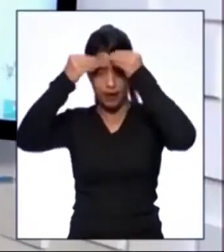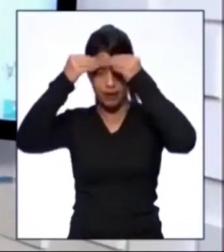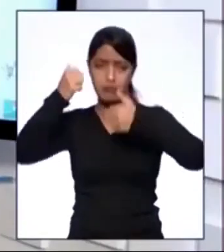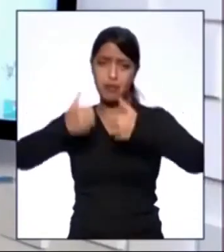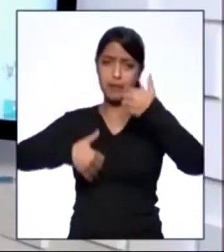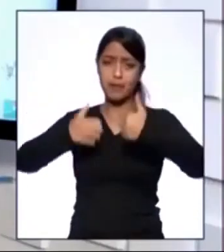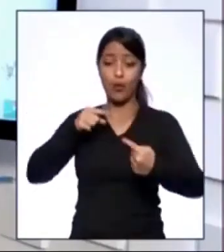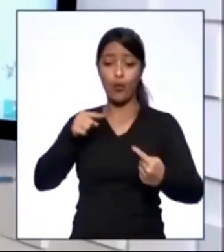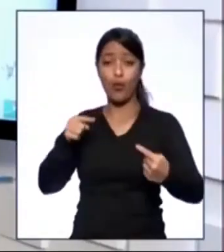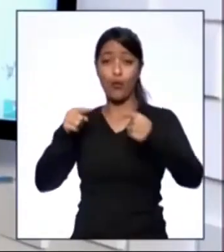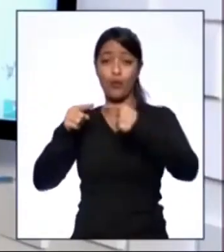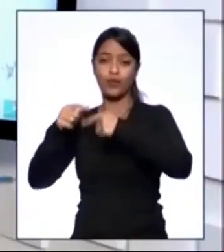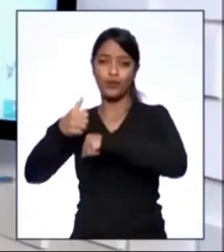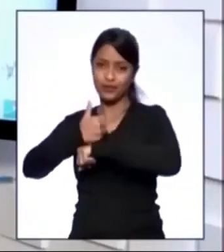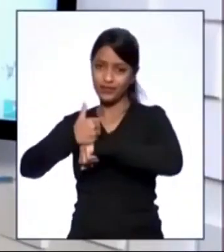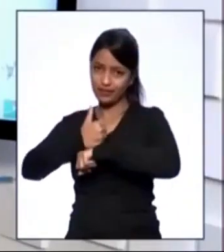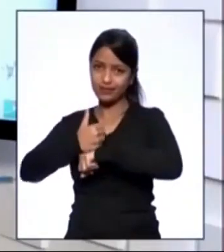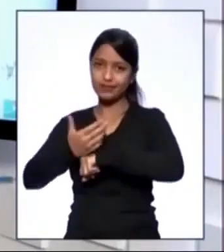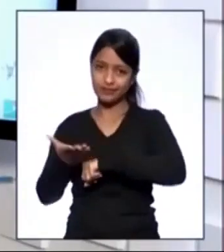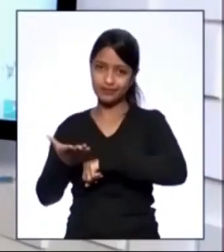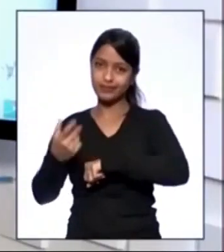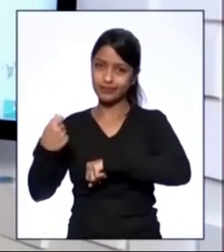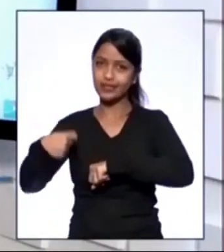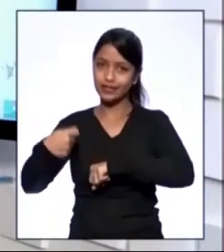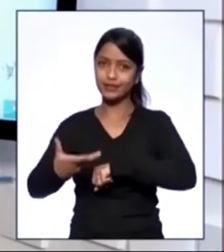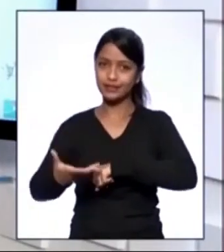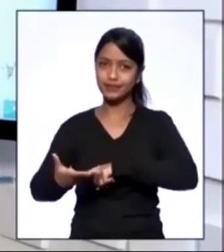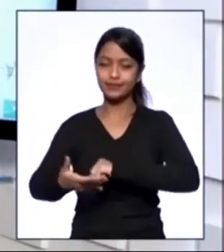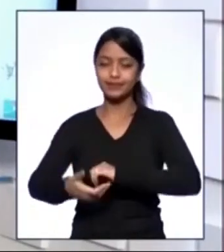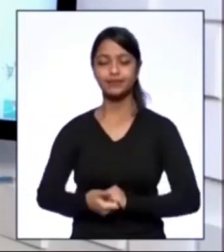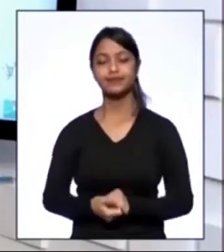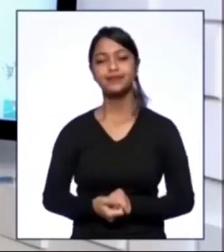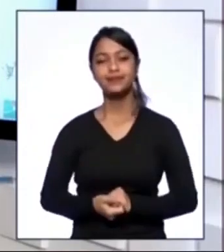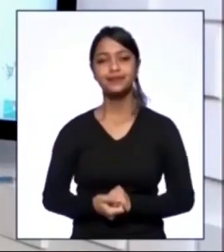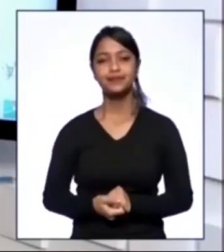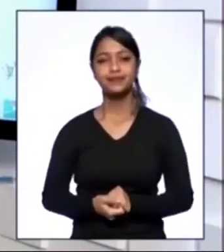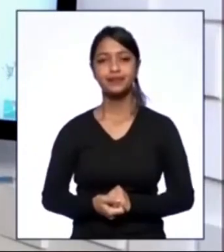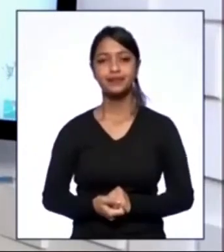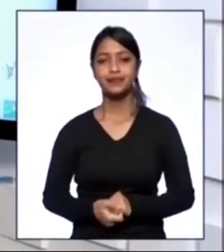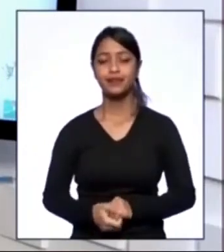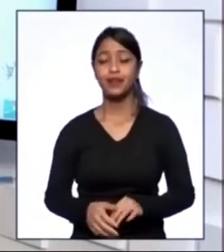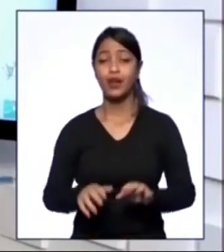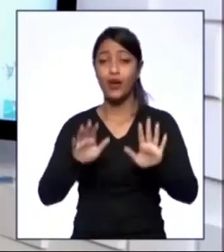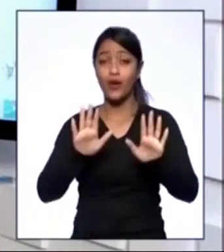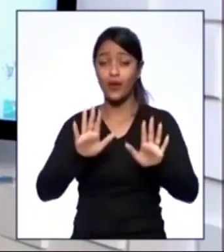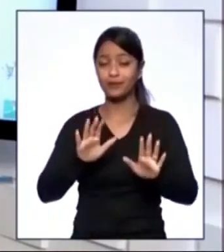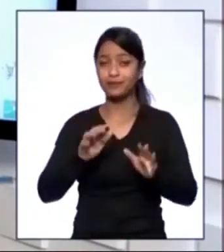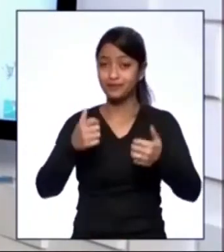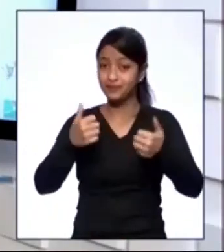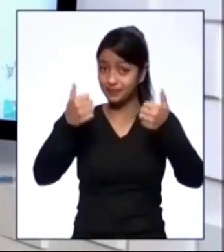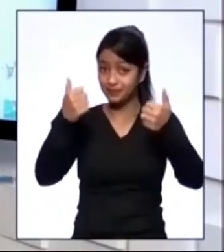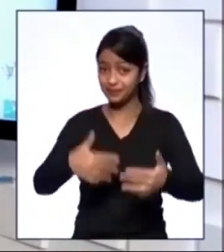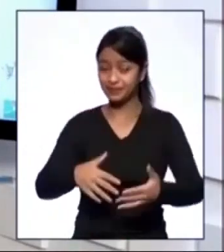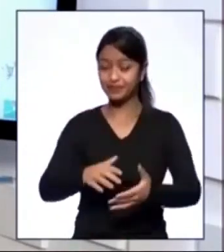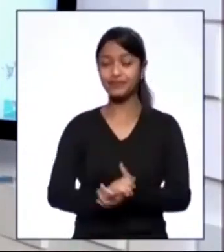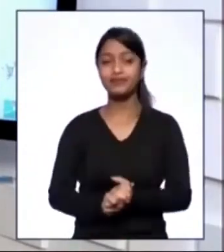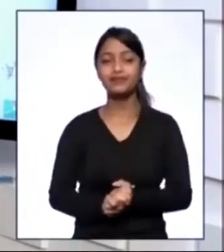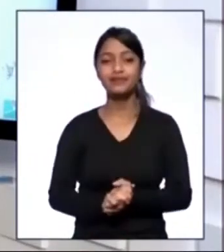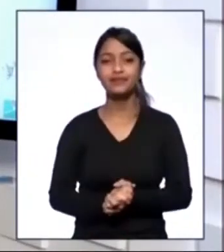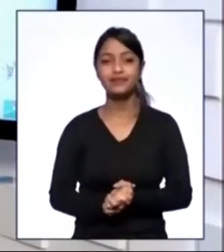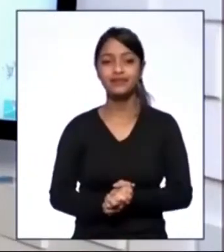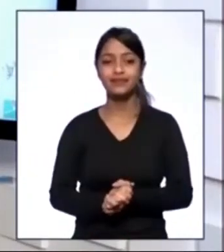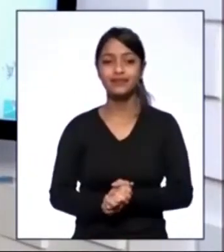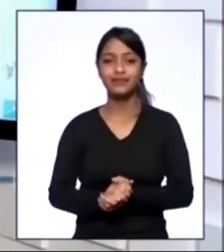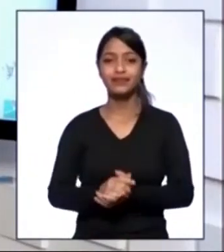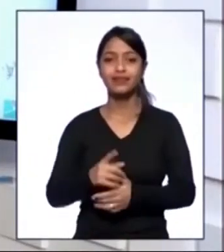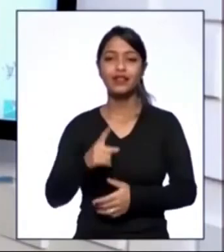dialogar com aquilo que você socialmente se comprometeu a realizar. Olha só que coisa louca, né? A gente fala, mas a gente é